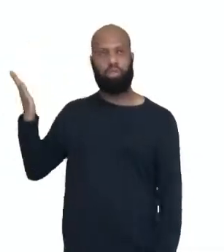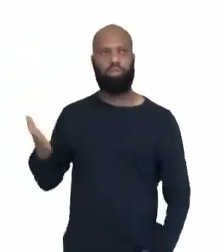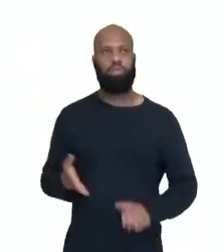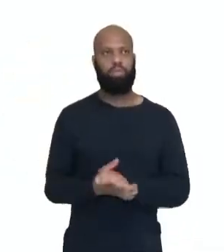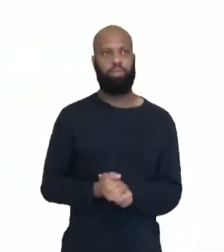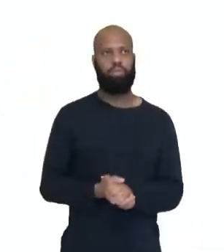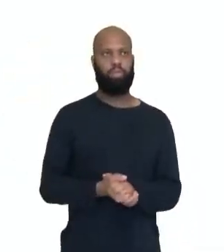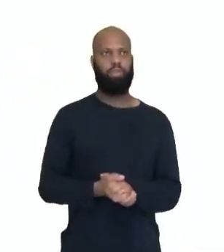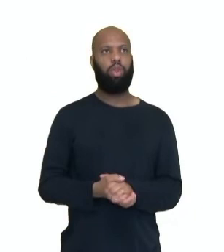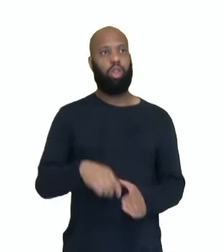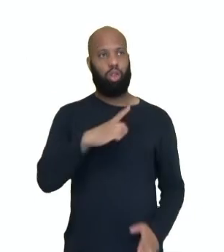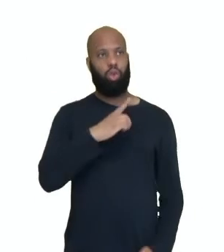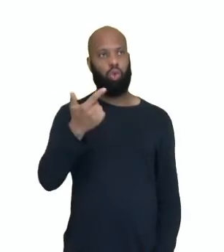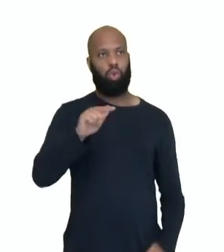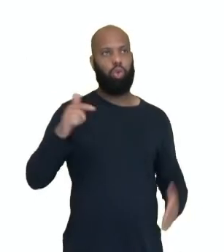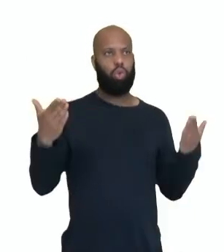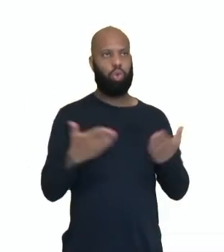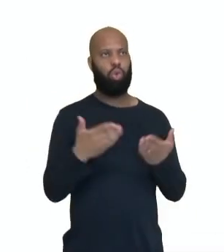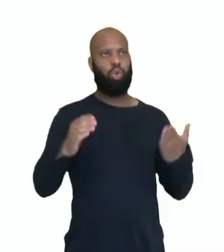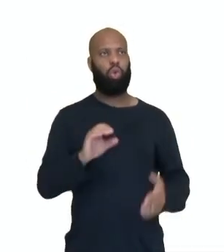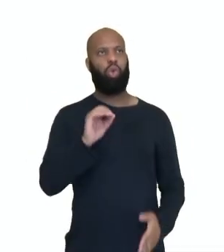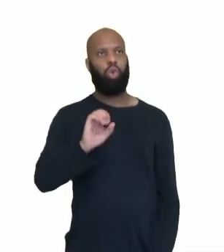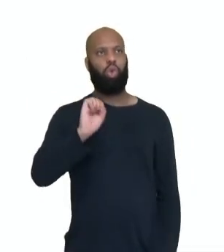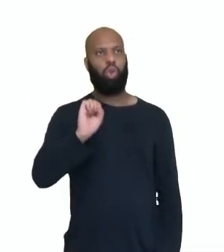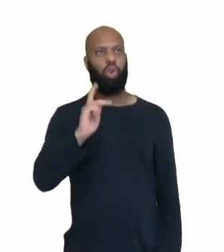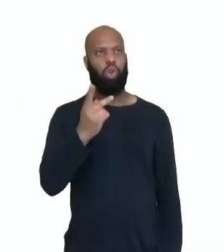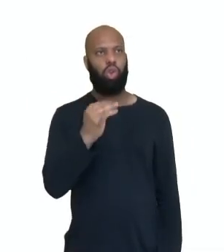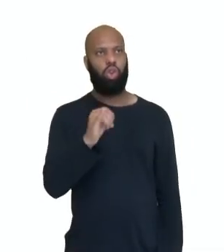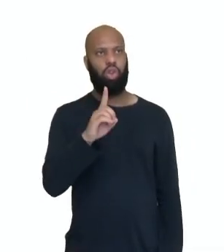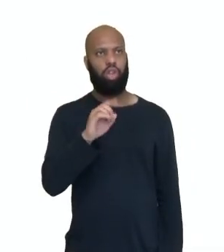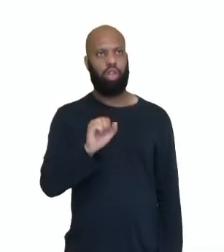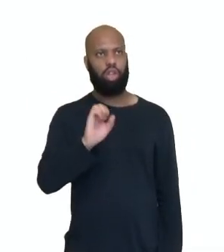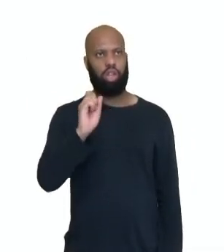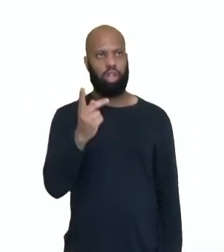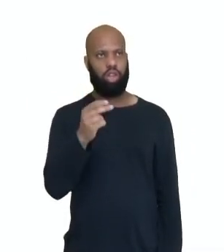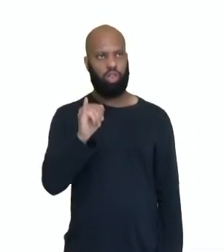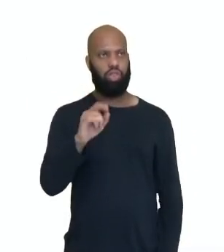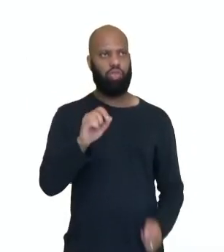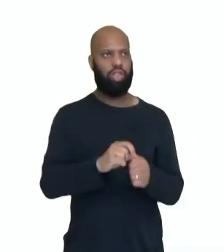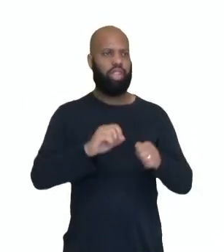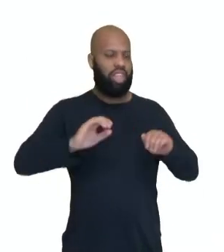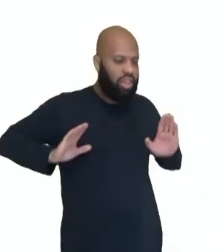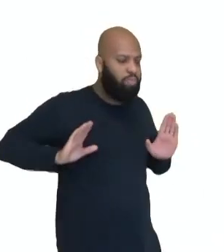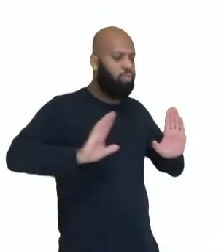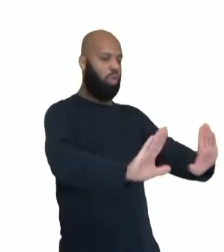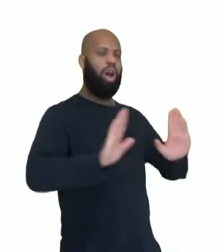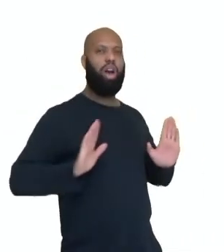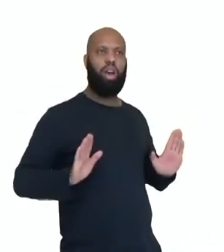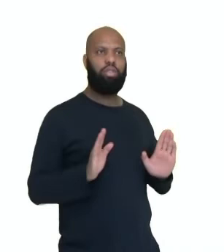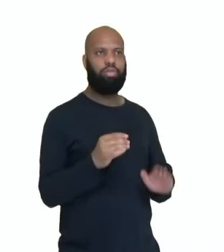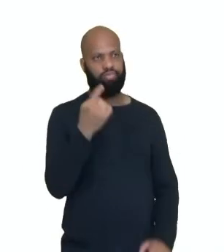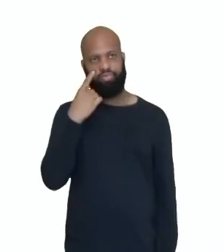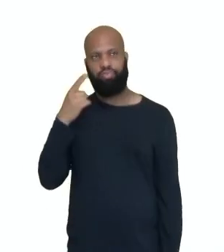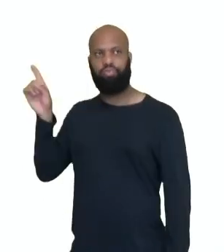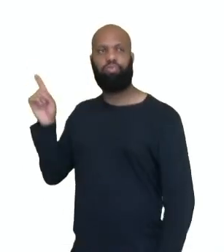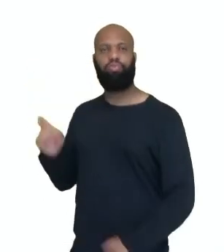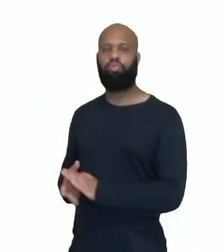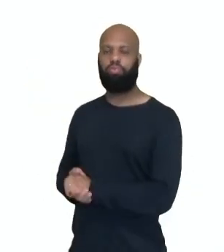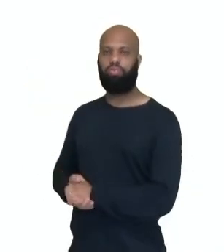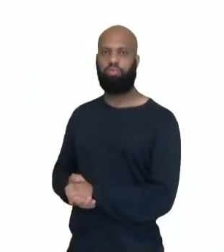chão. O shidashi, empurrar o adversário para fora da arena, então aquela questão de nós